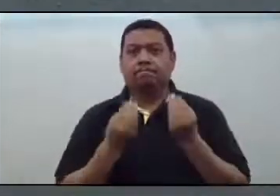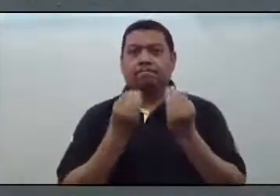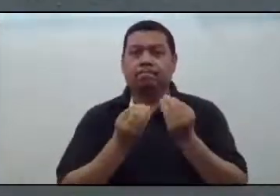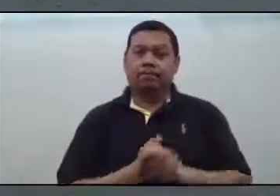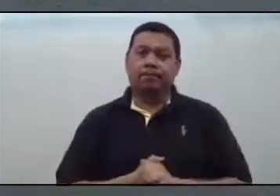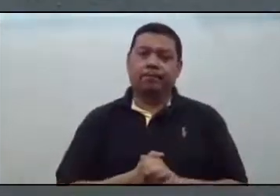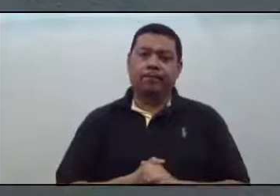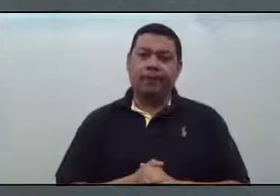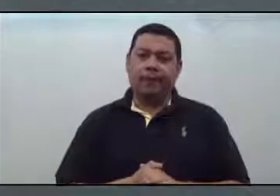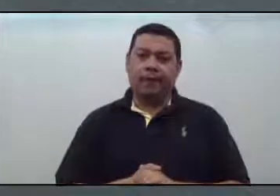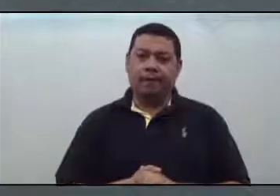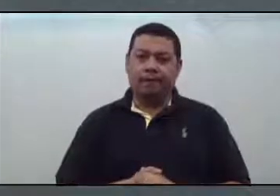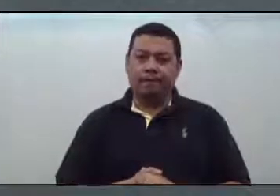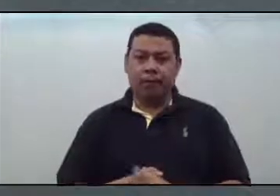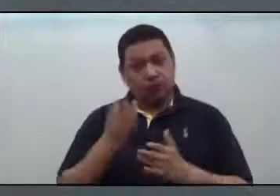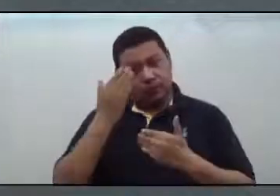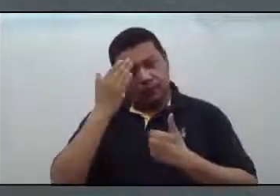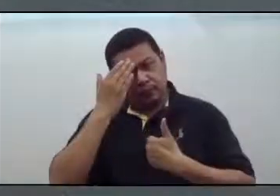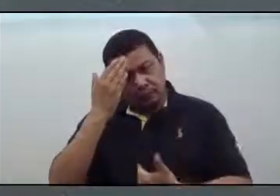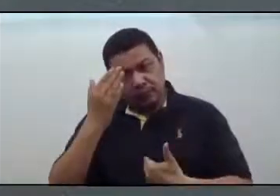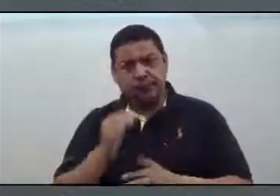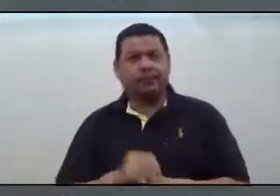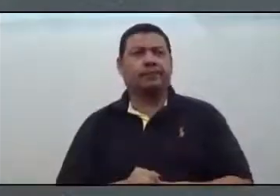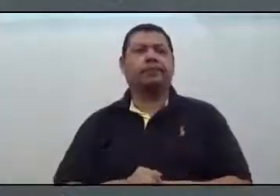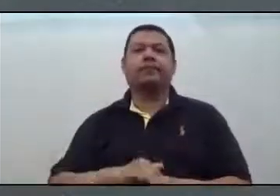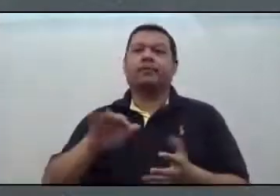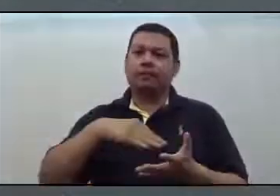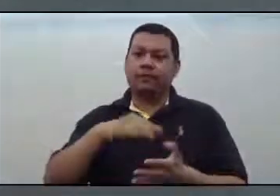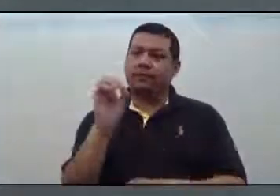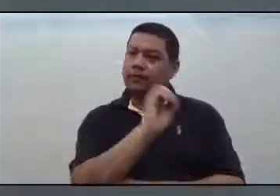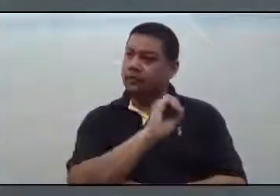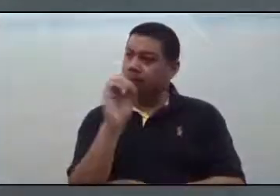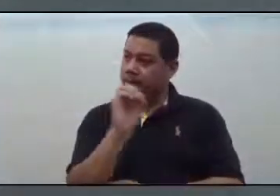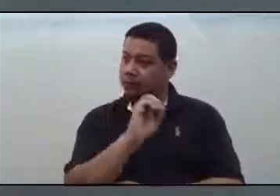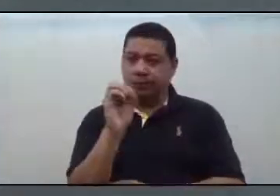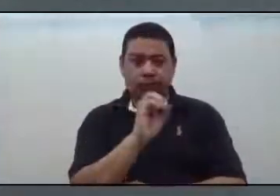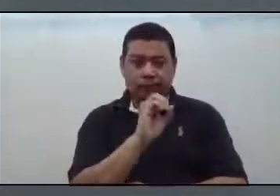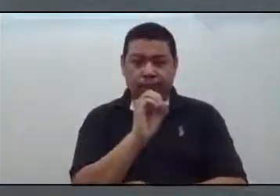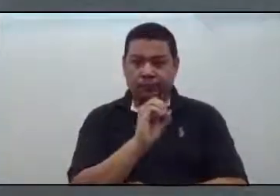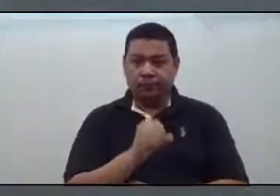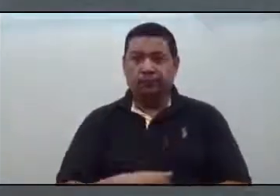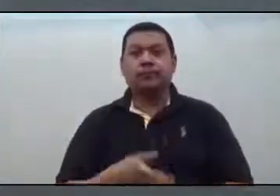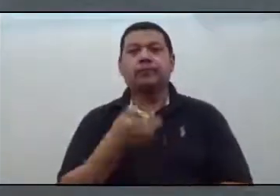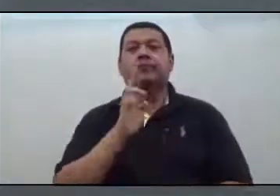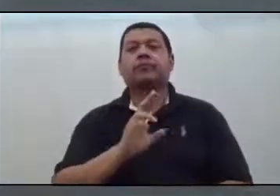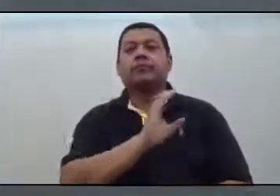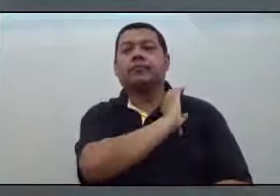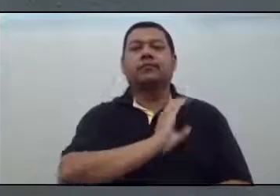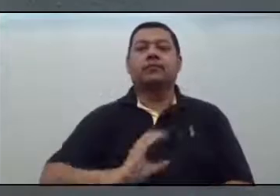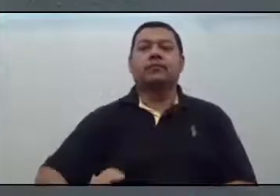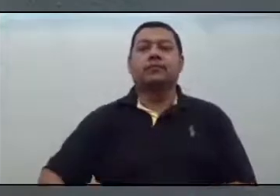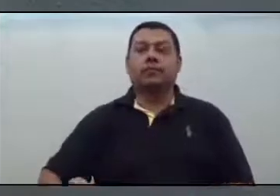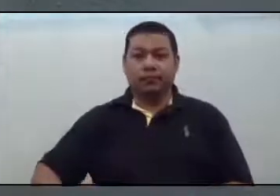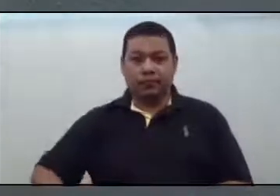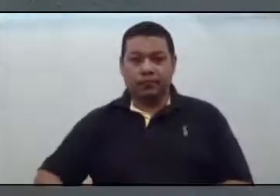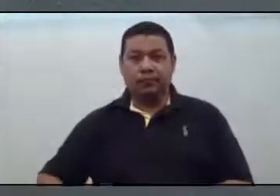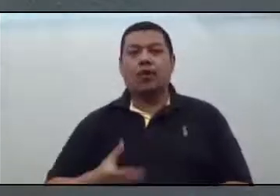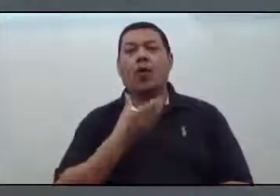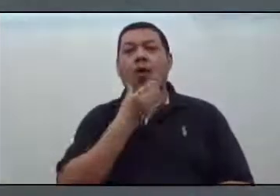Obrigado pelo trabalho, Secretaria de Trânsito, em nome do coordenador de trânsito, o senhor